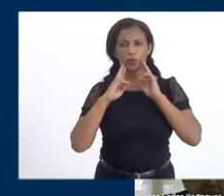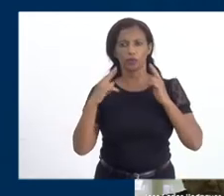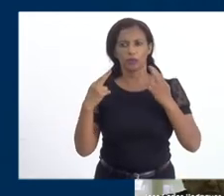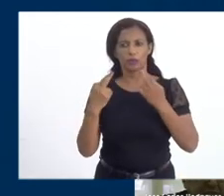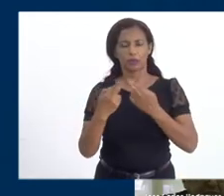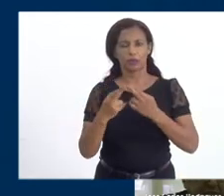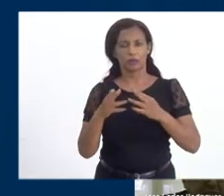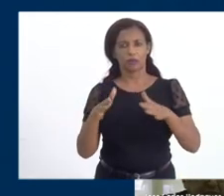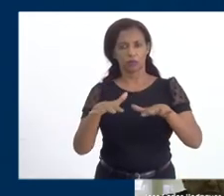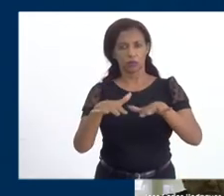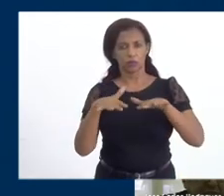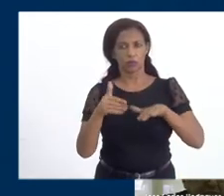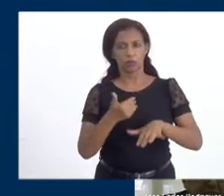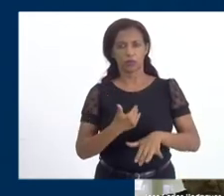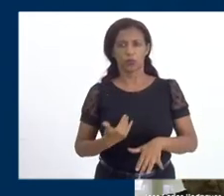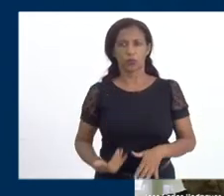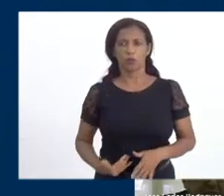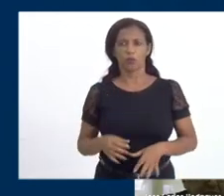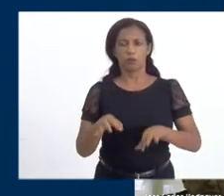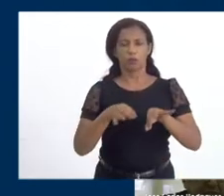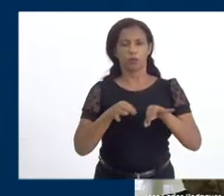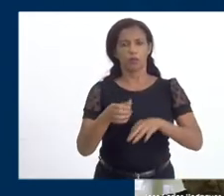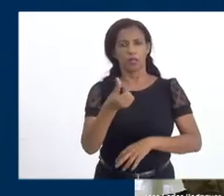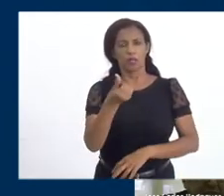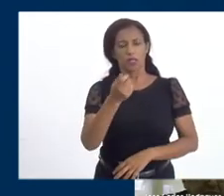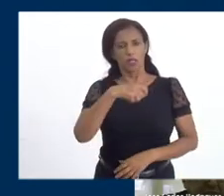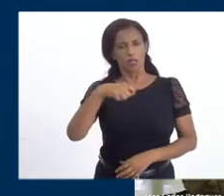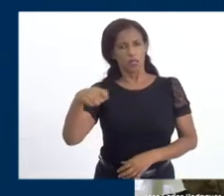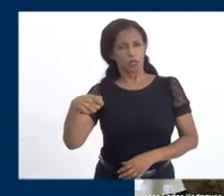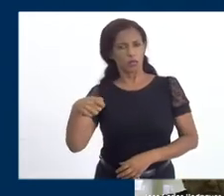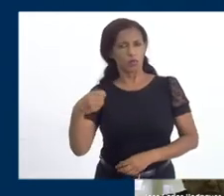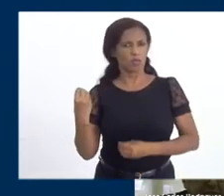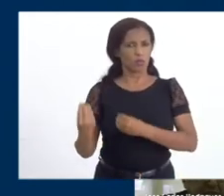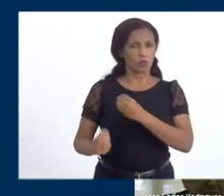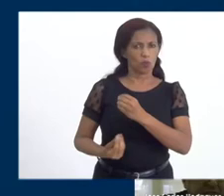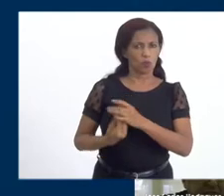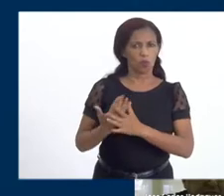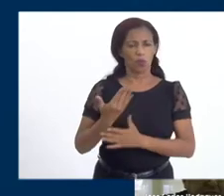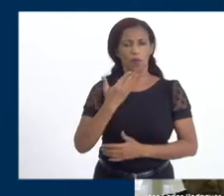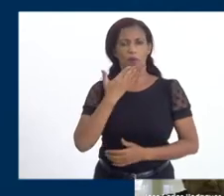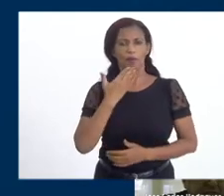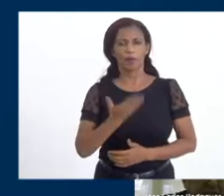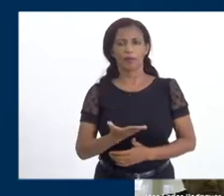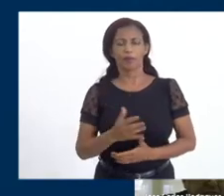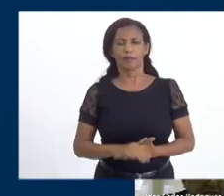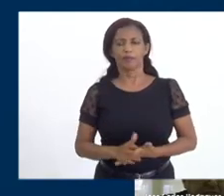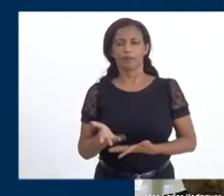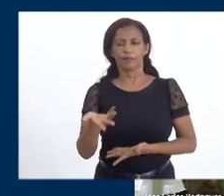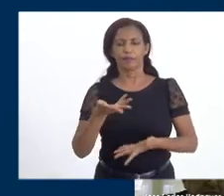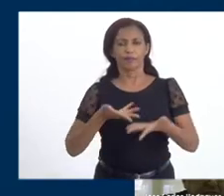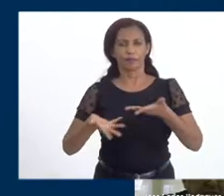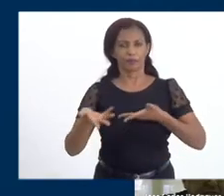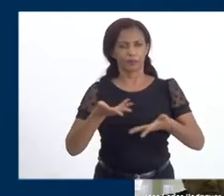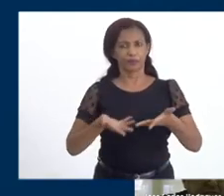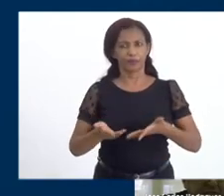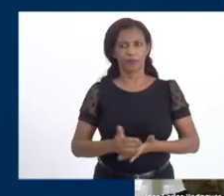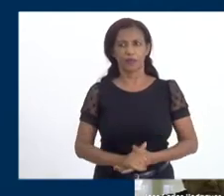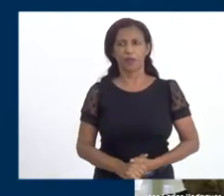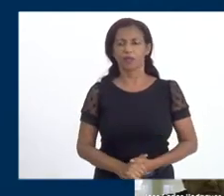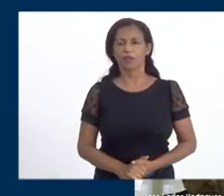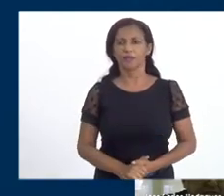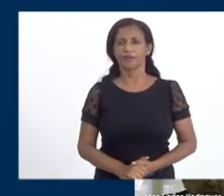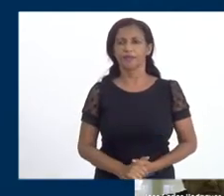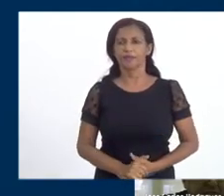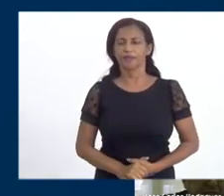planejamento para os 6 meses, conforme tinha iniciado lá o pedido da participação da Infraero.